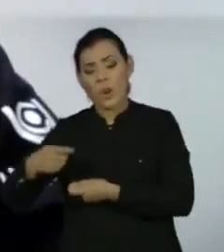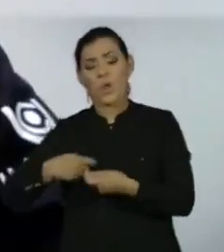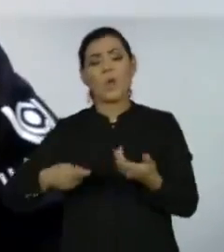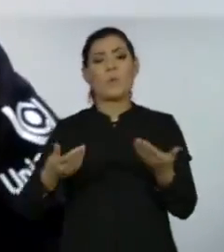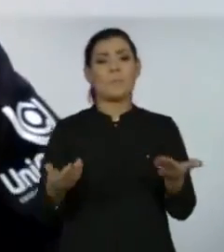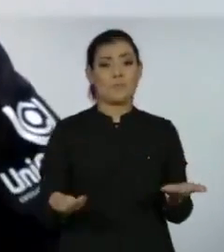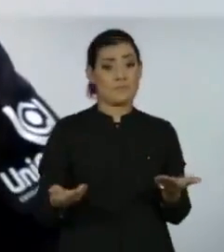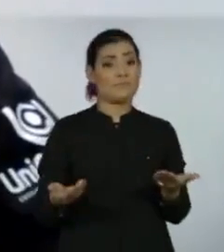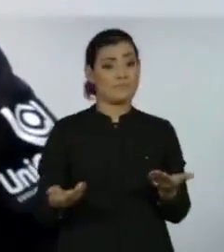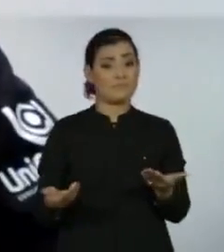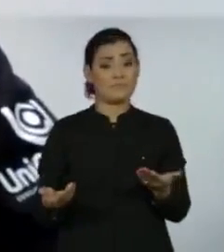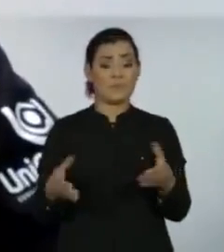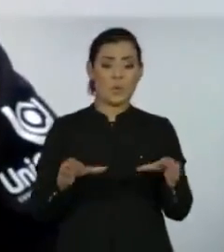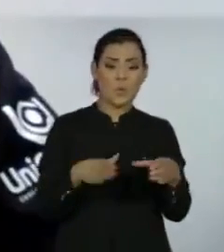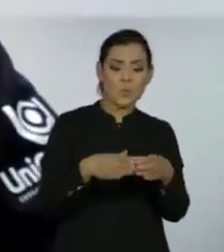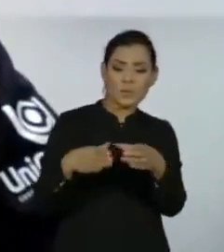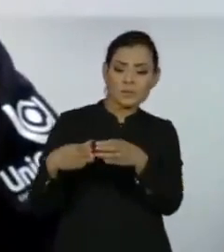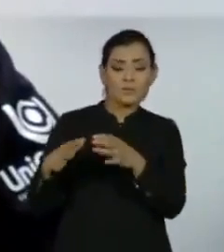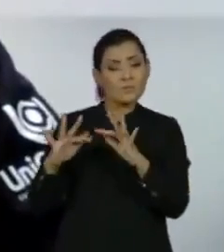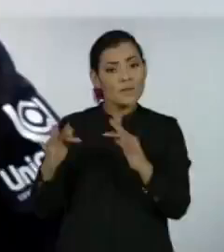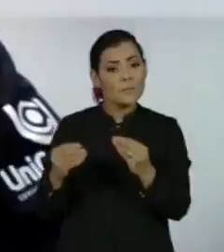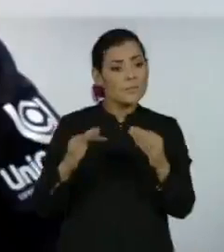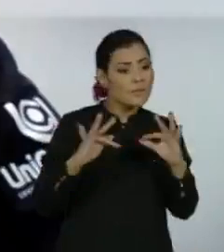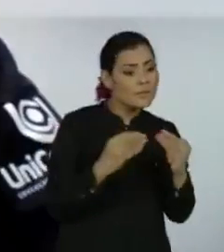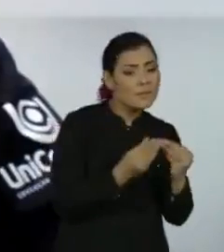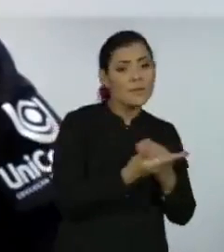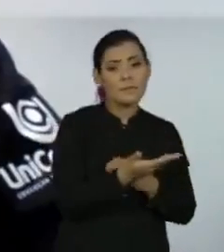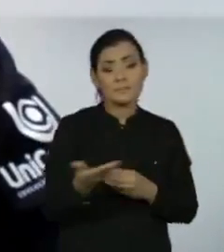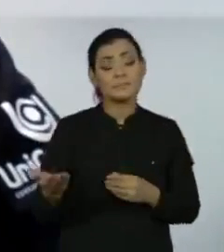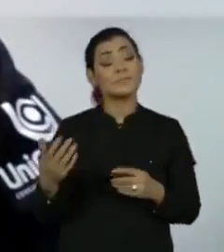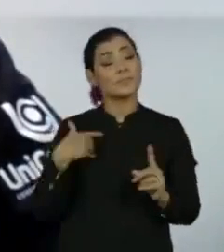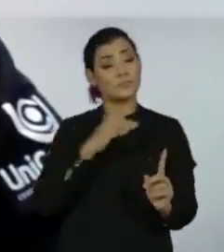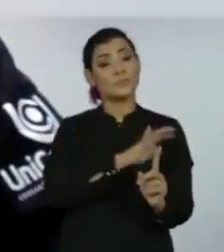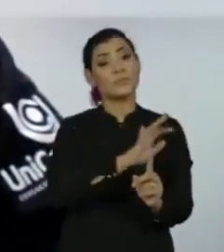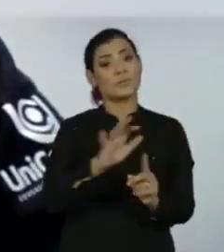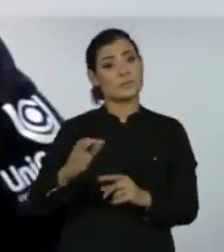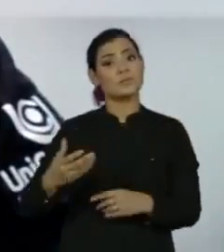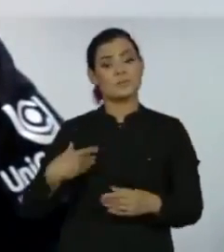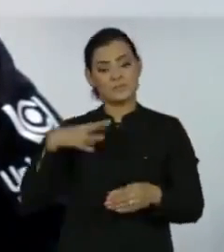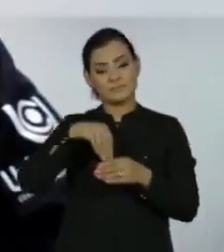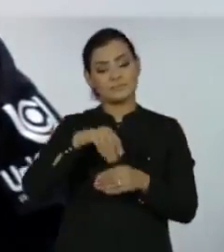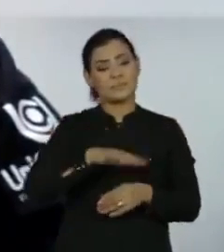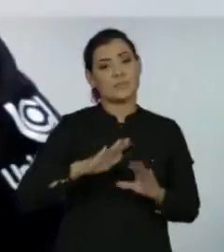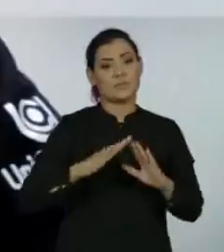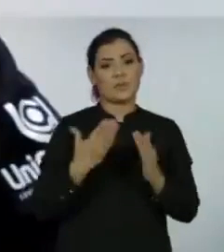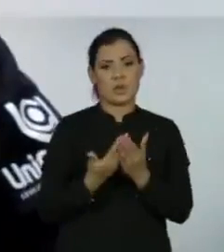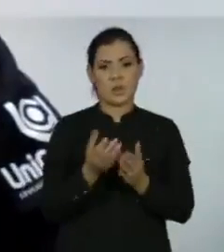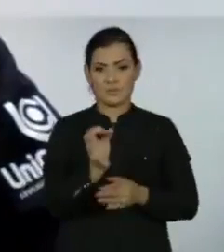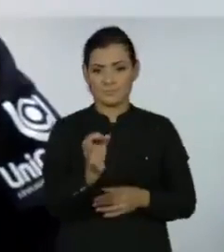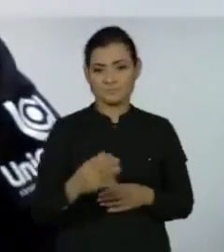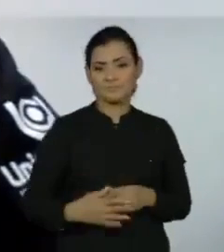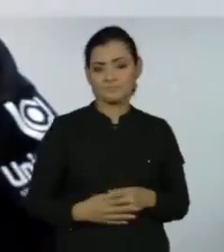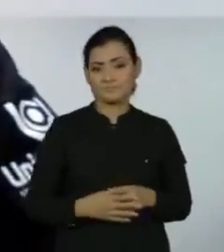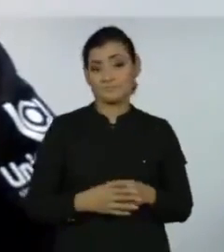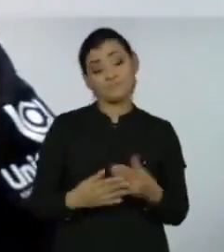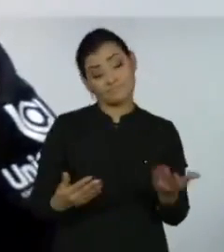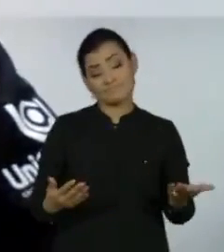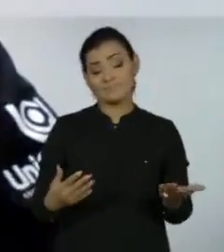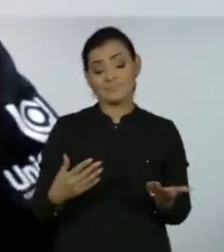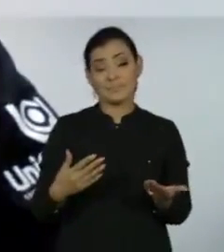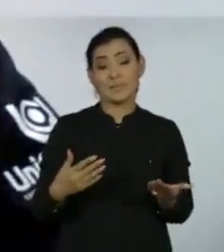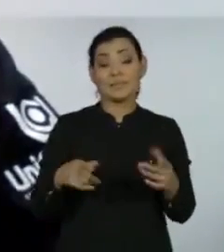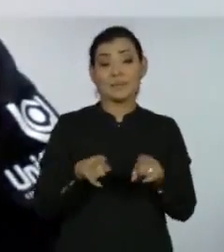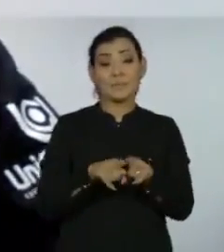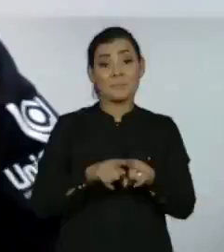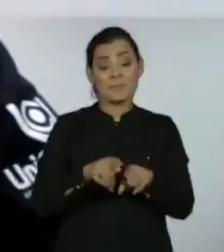econômicas, comunitárias, familiares, e que acabam refletindo dentro do espaço escolar. Evidentemente que até a